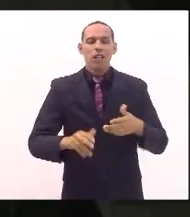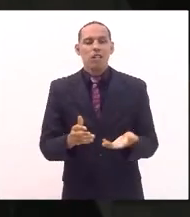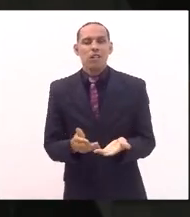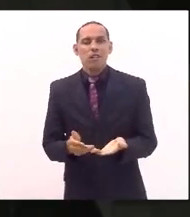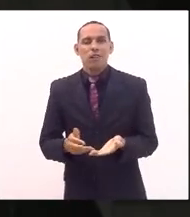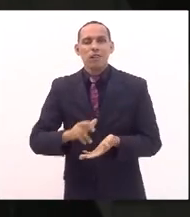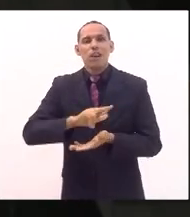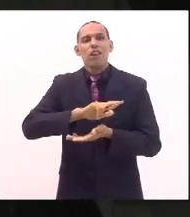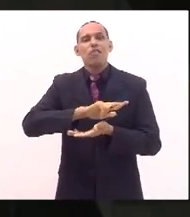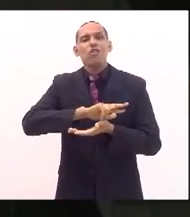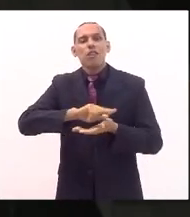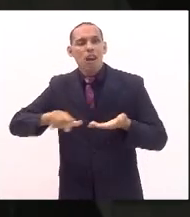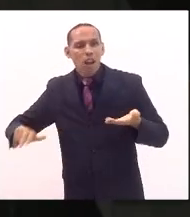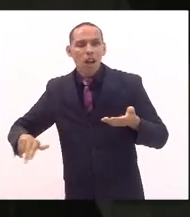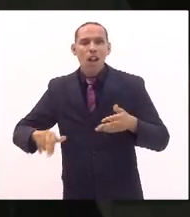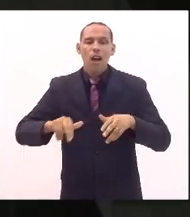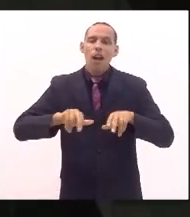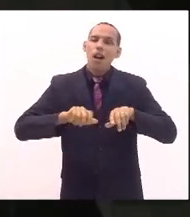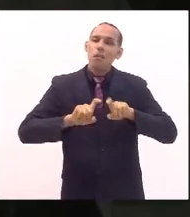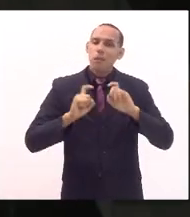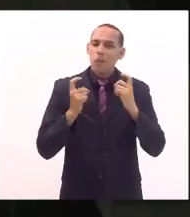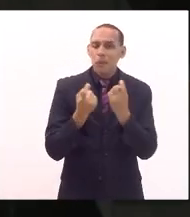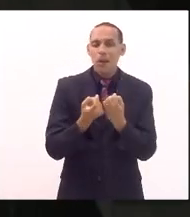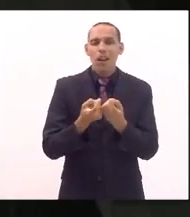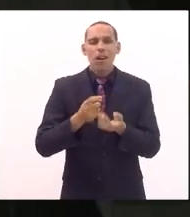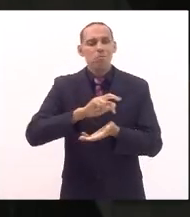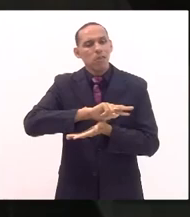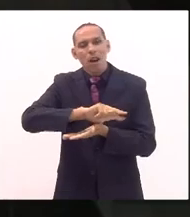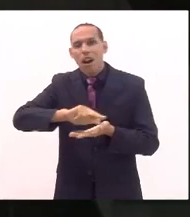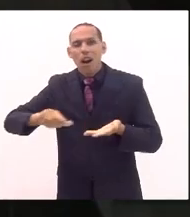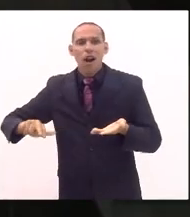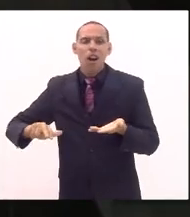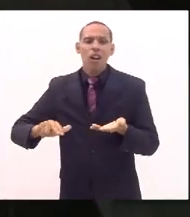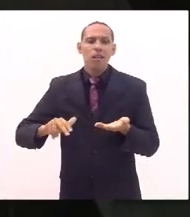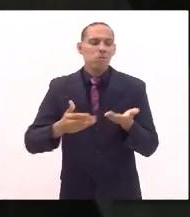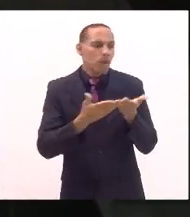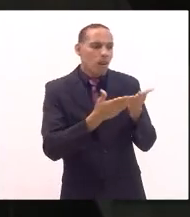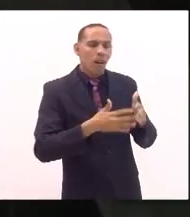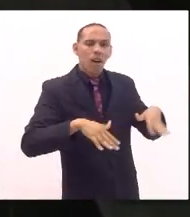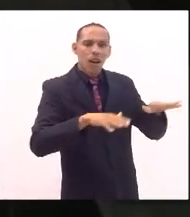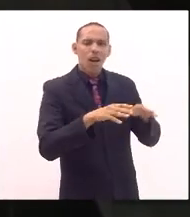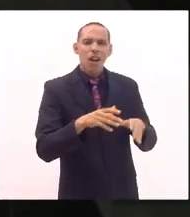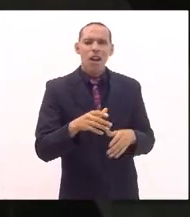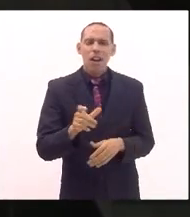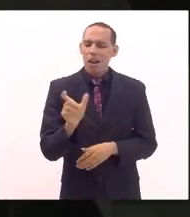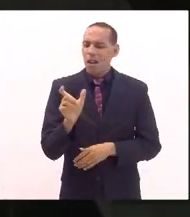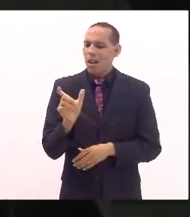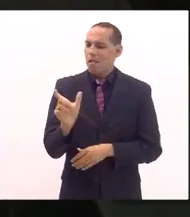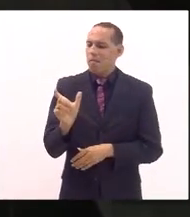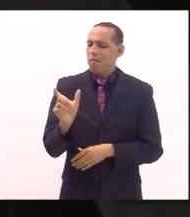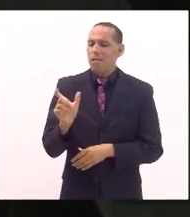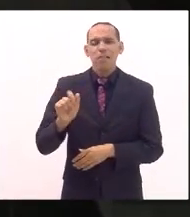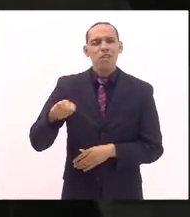de orientação sexual adversidade para eles é uma palavra